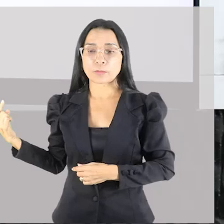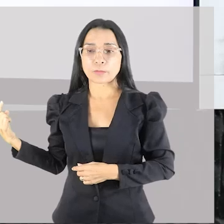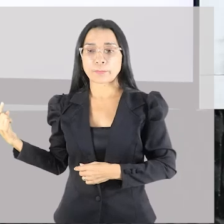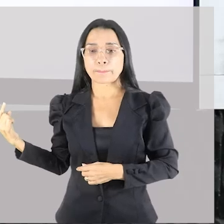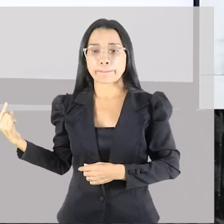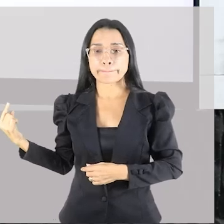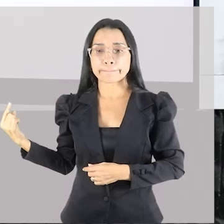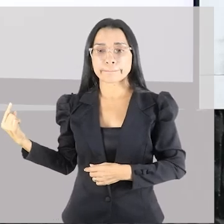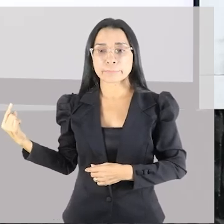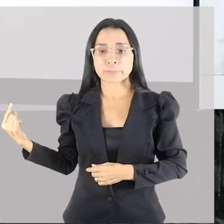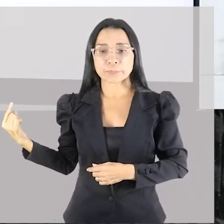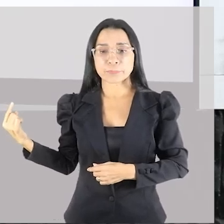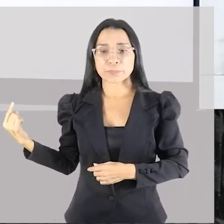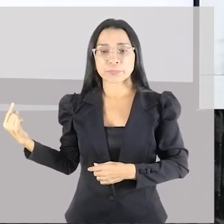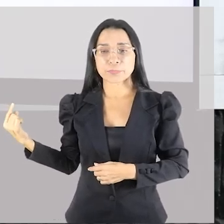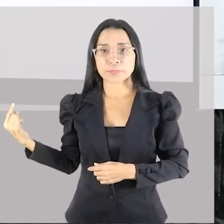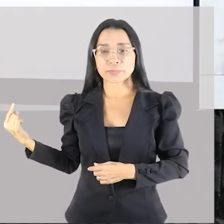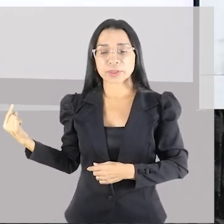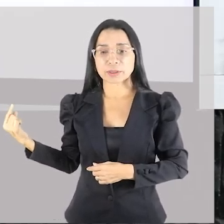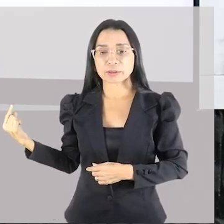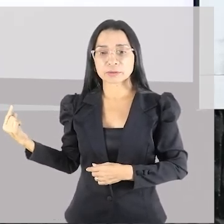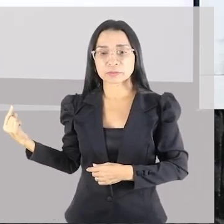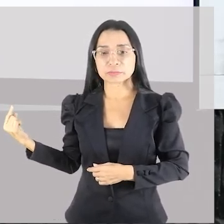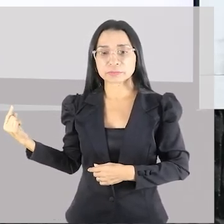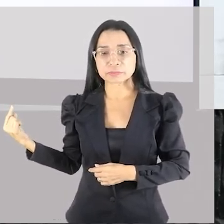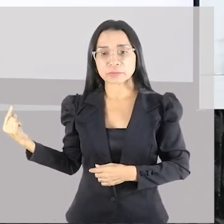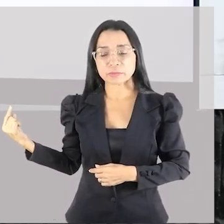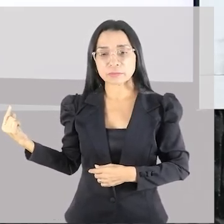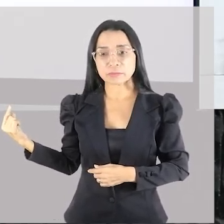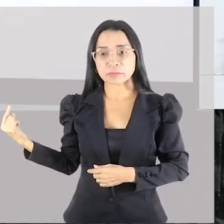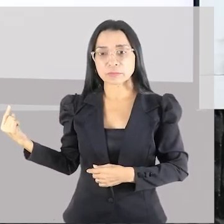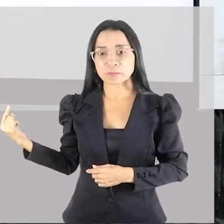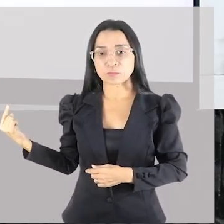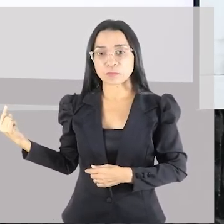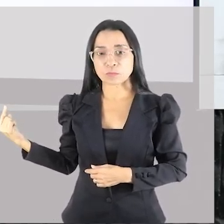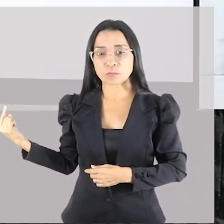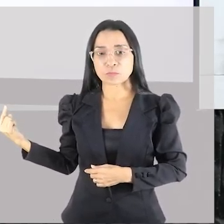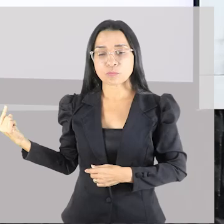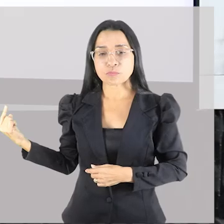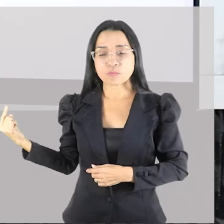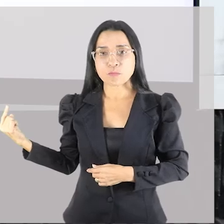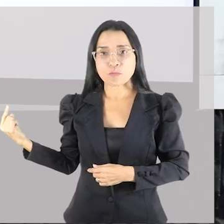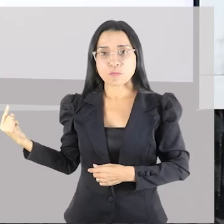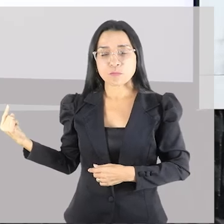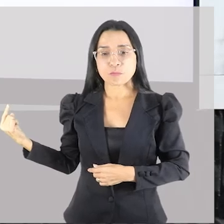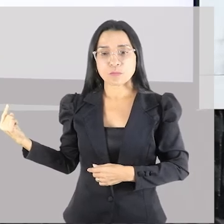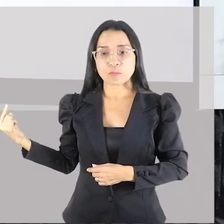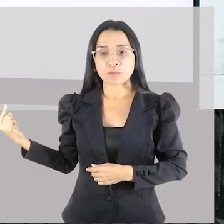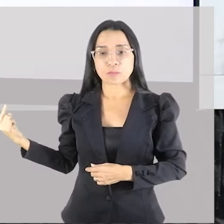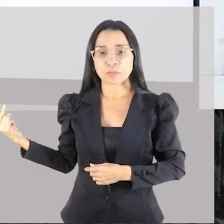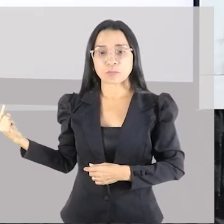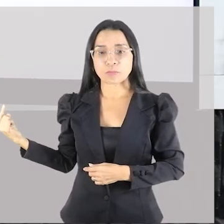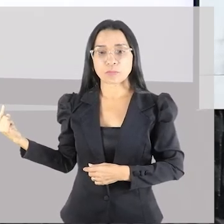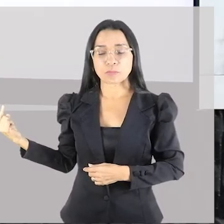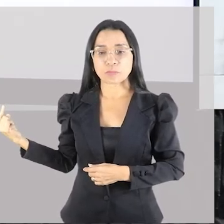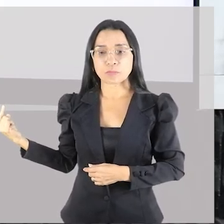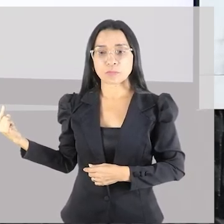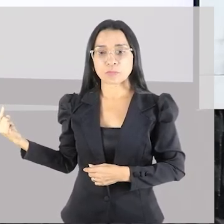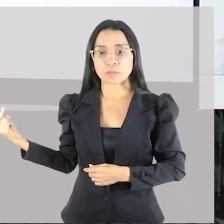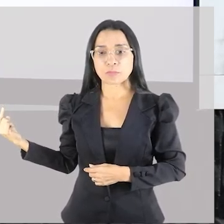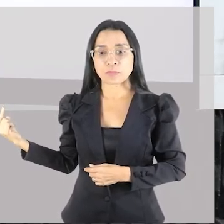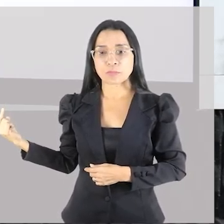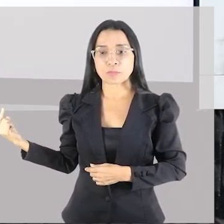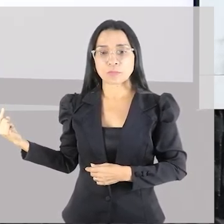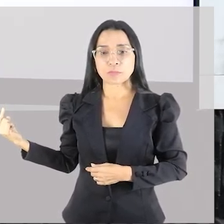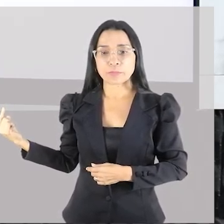desejavam recolonizar o Brasil. Os portugueses queriam a retomada dos privilégios no comércio com o Brasil e fizeram